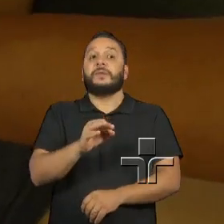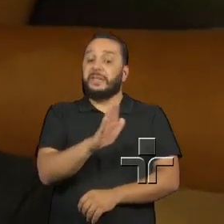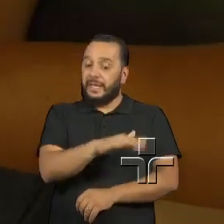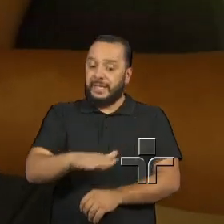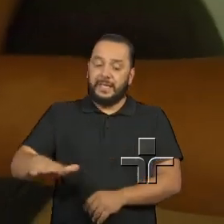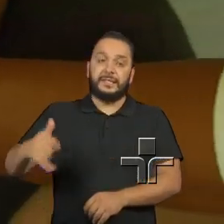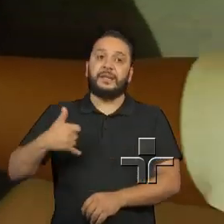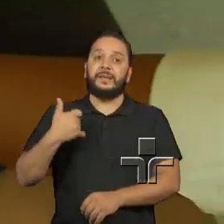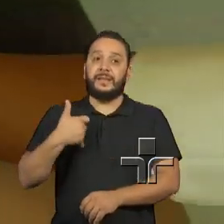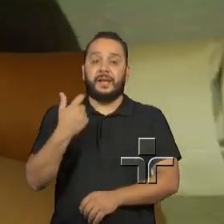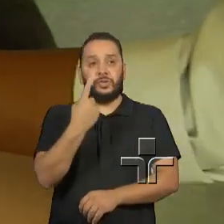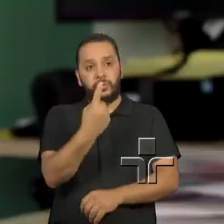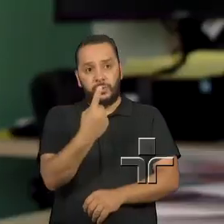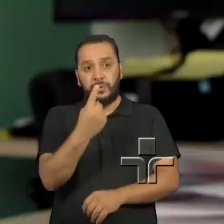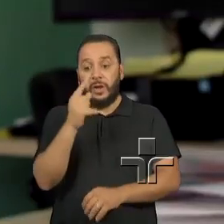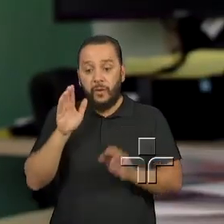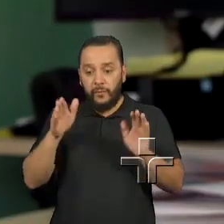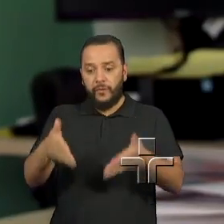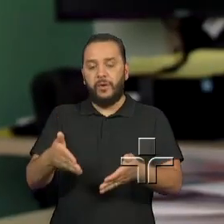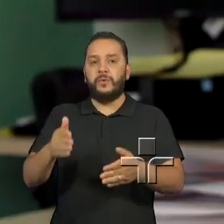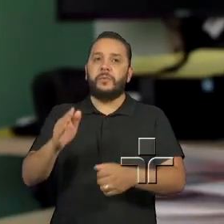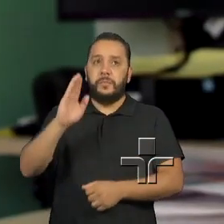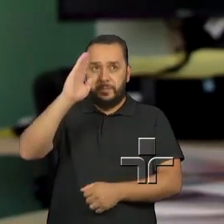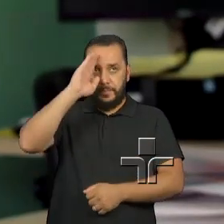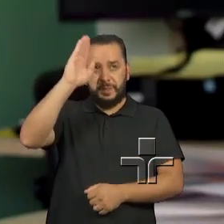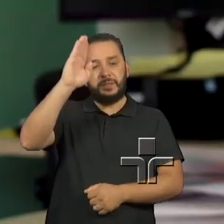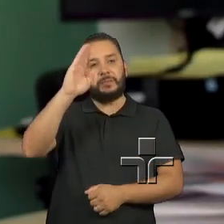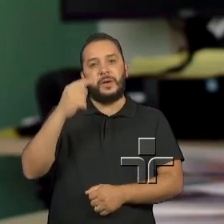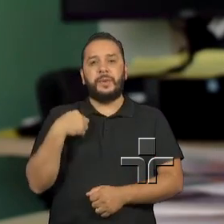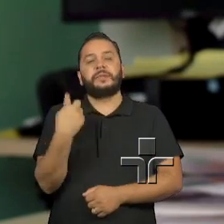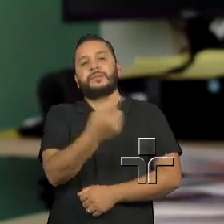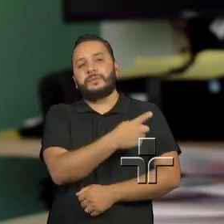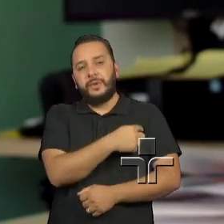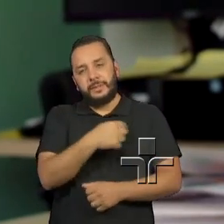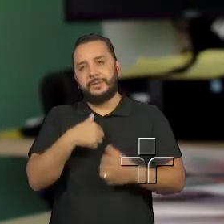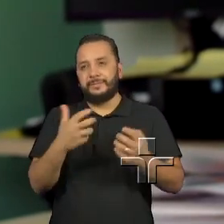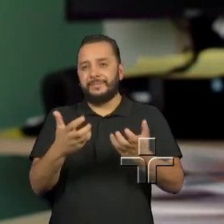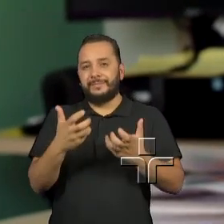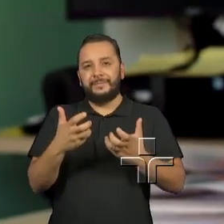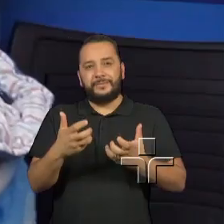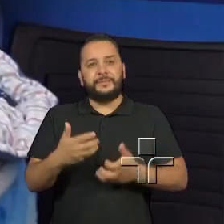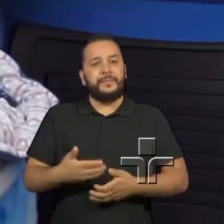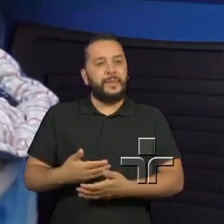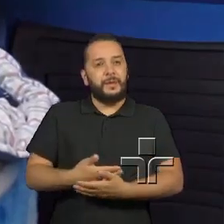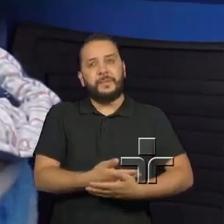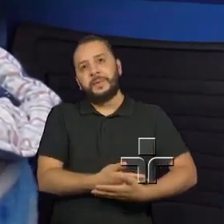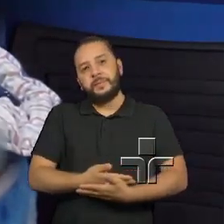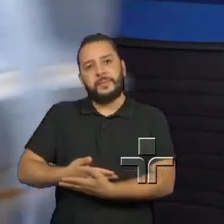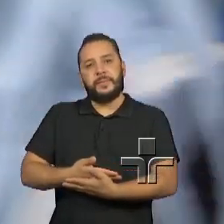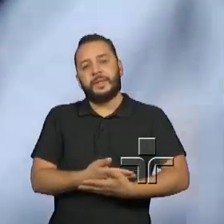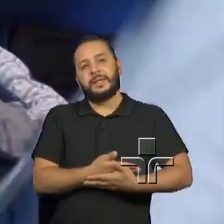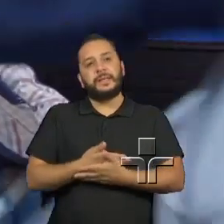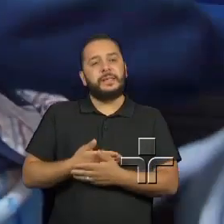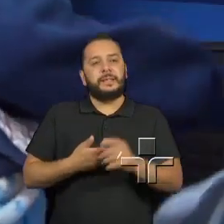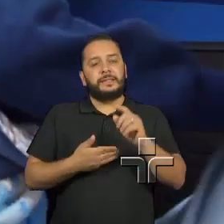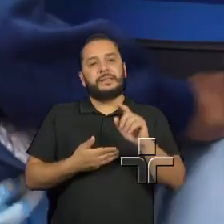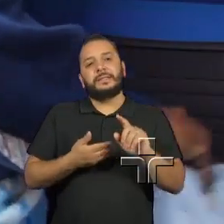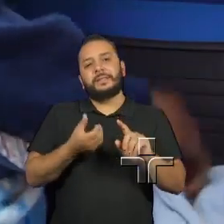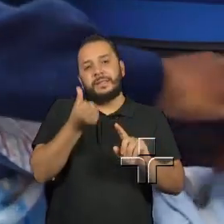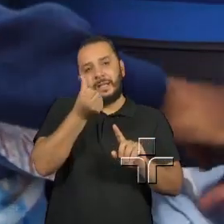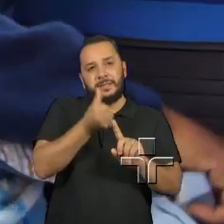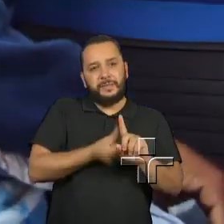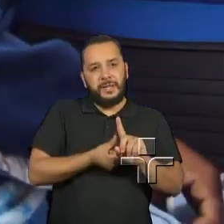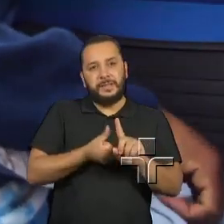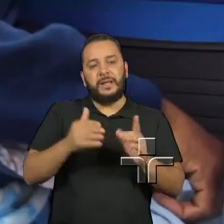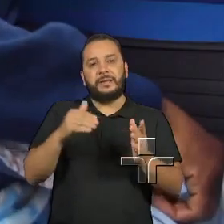de idade, que é o nosso foco principal, mas ainda buscamos, principalmente aquela criança pequenininha de 6 meses a 11